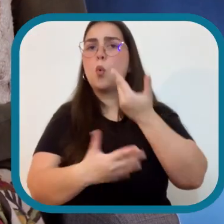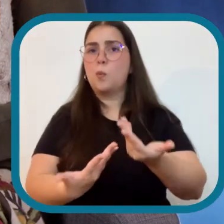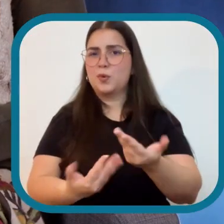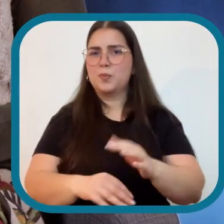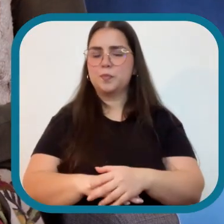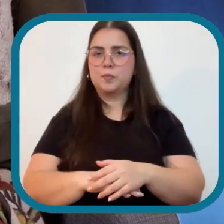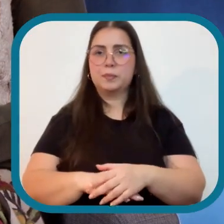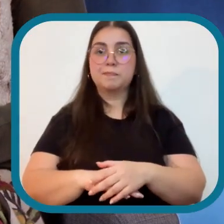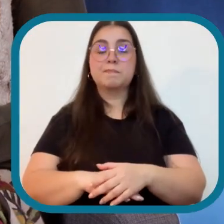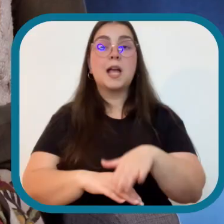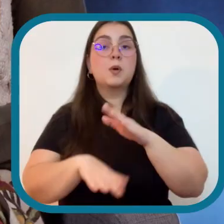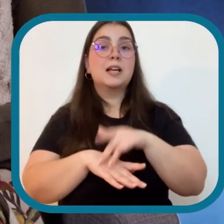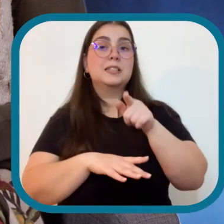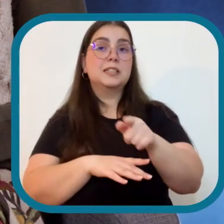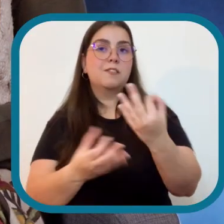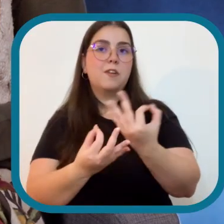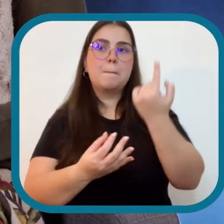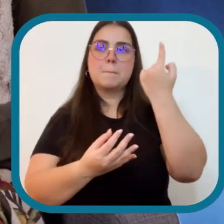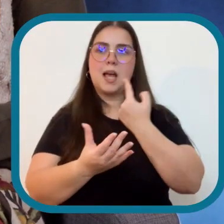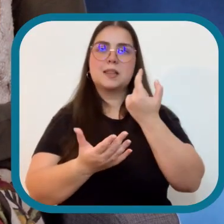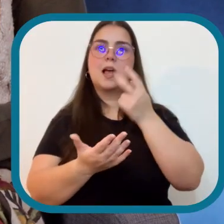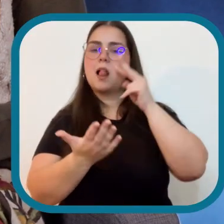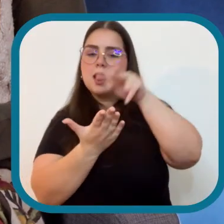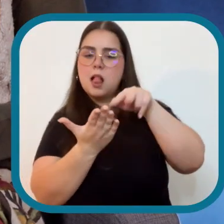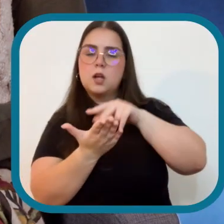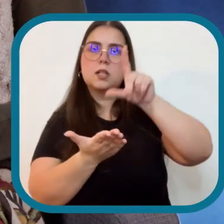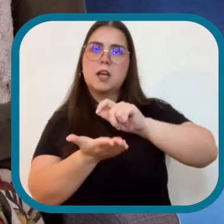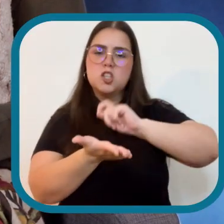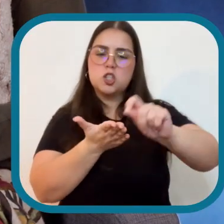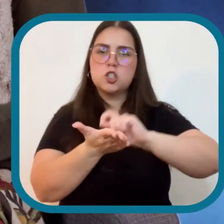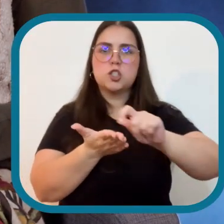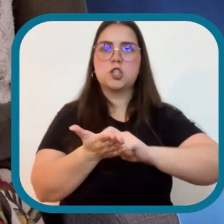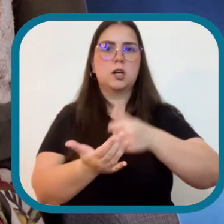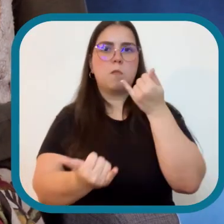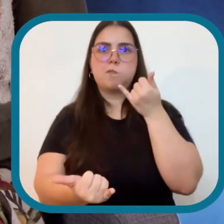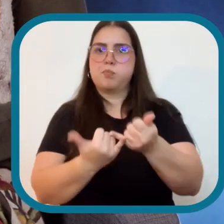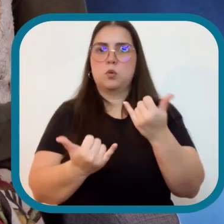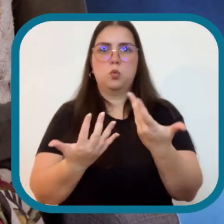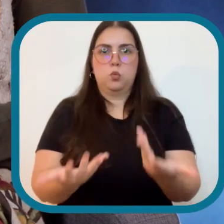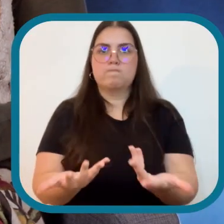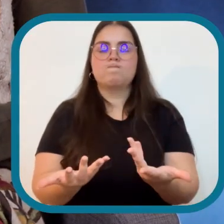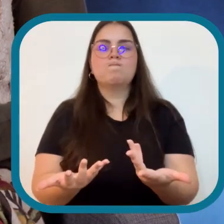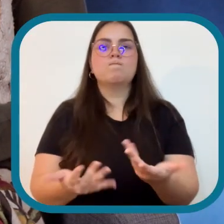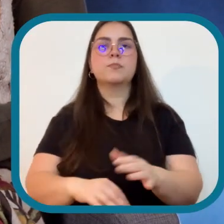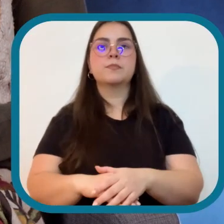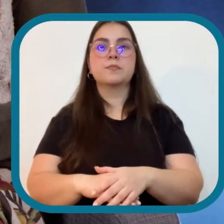desde logo, porque isso implica uma leitura e uma escrita muito mais imediatas, que